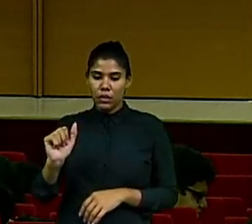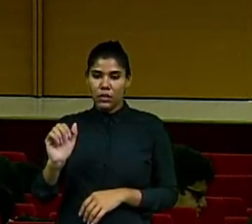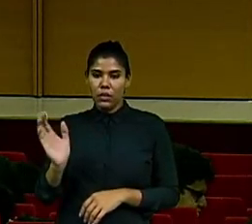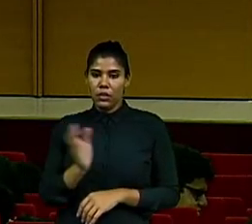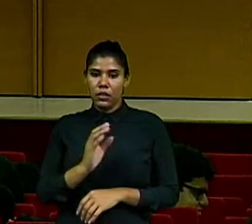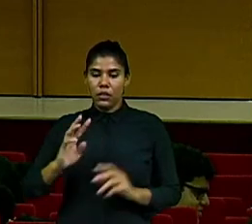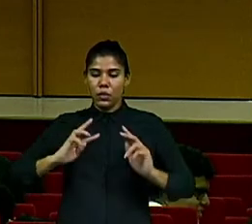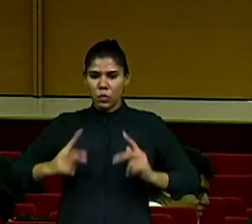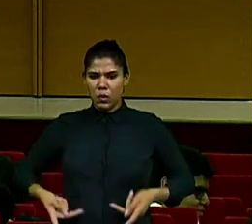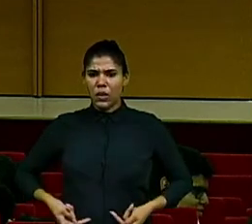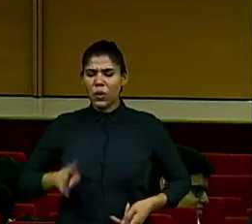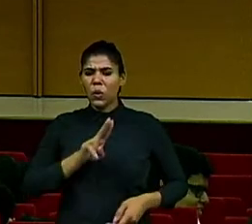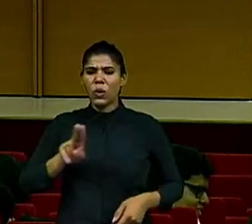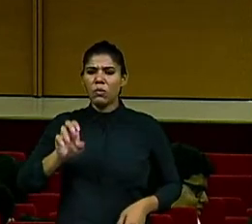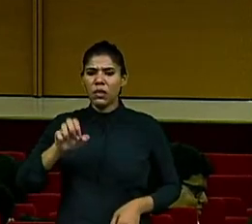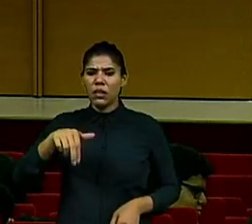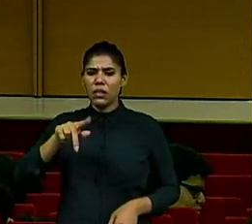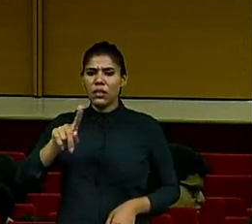corta